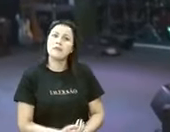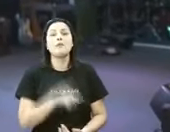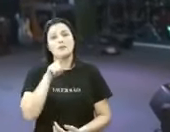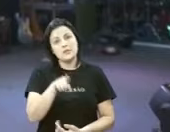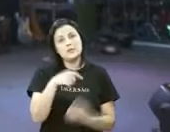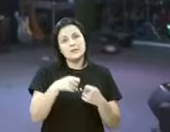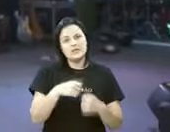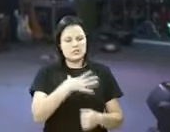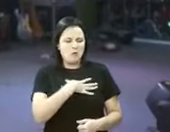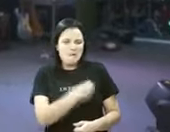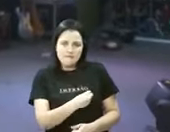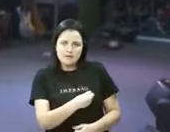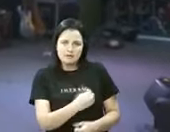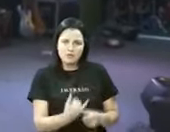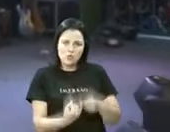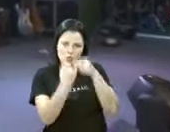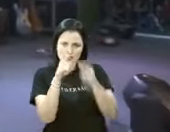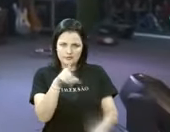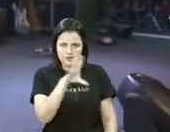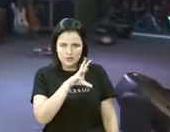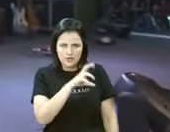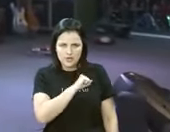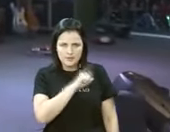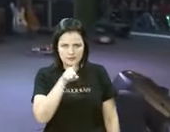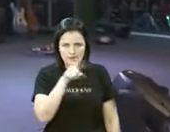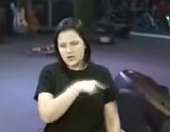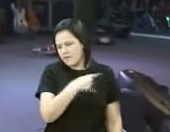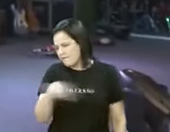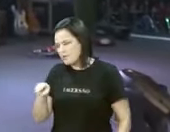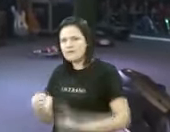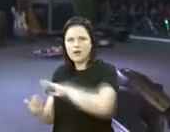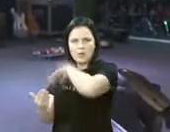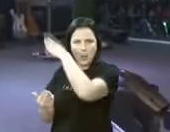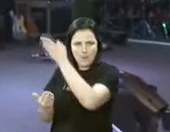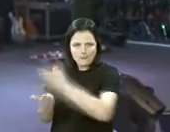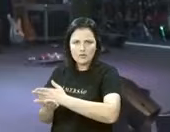amas, e faça o que com ele? Dá um aniversário? Não, tu vai levar ele para o monte da terra do Moriá.